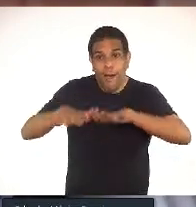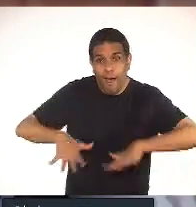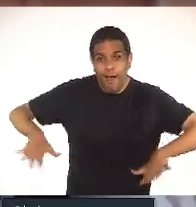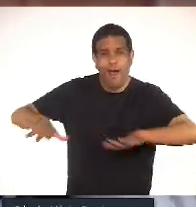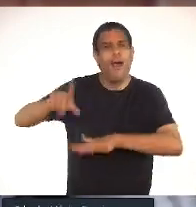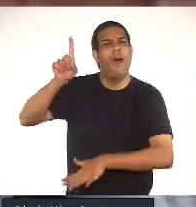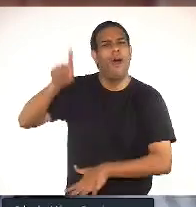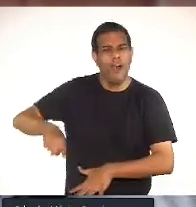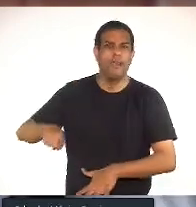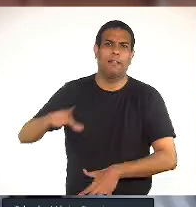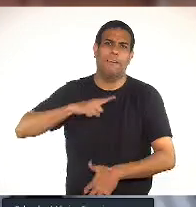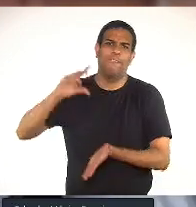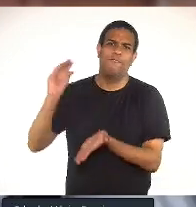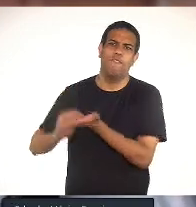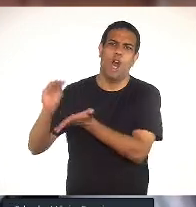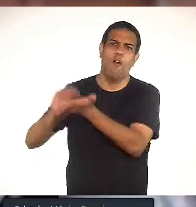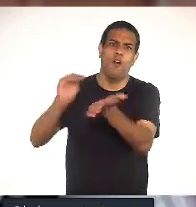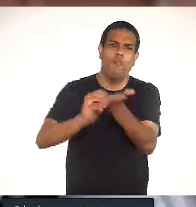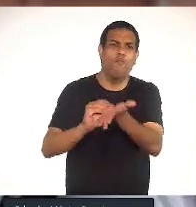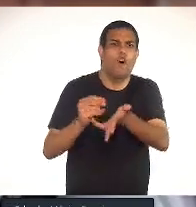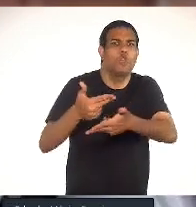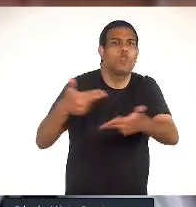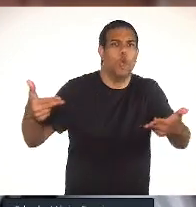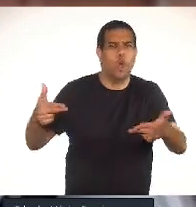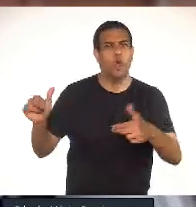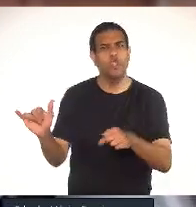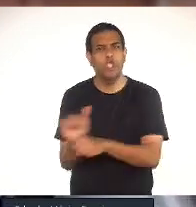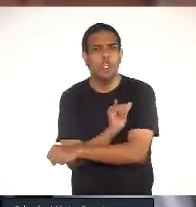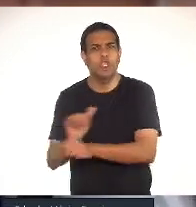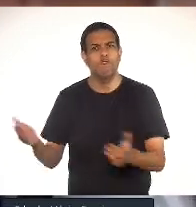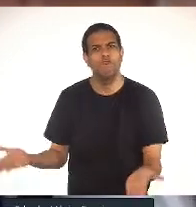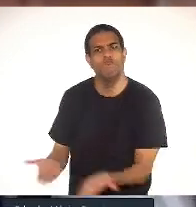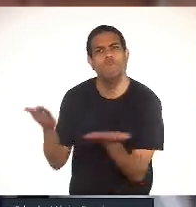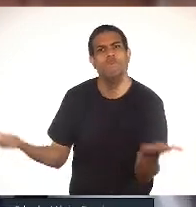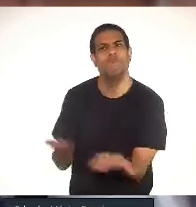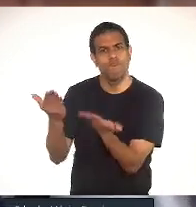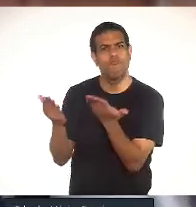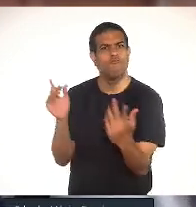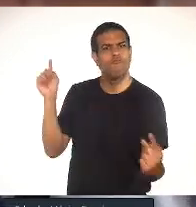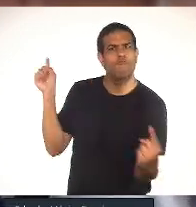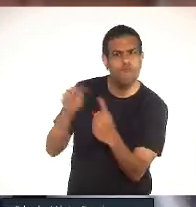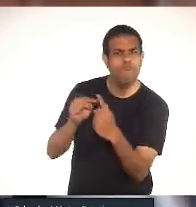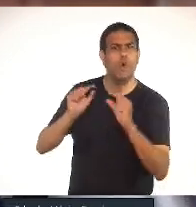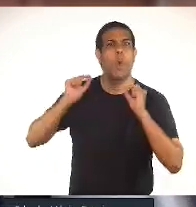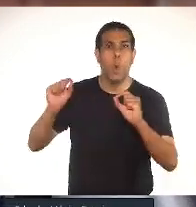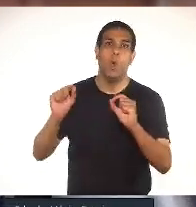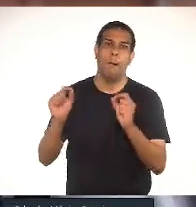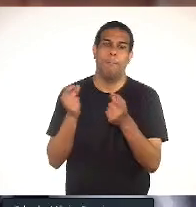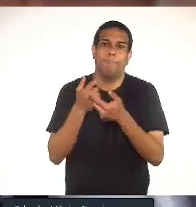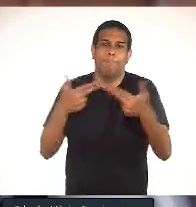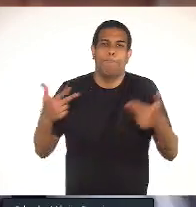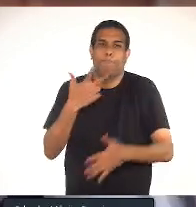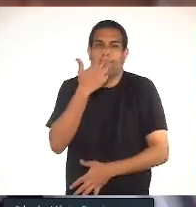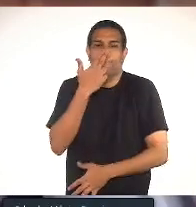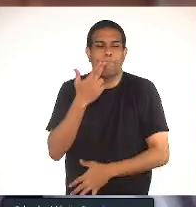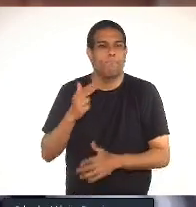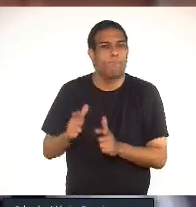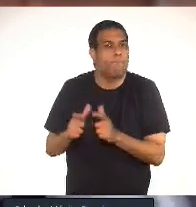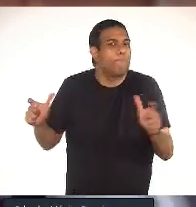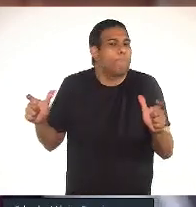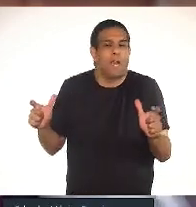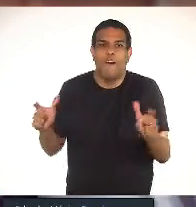espaços carentes de políticas públicas efetivas, que são quase em sua